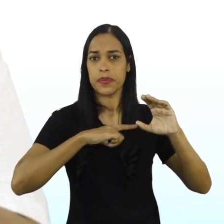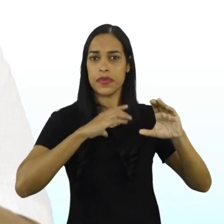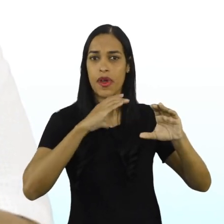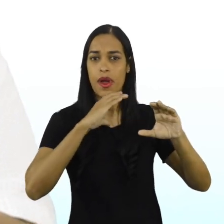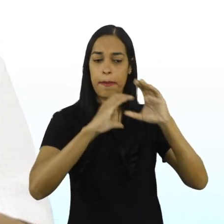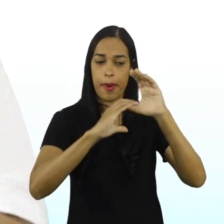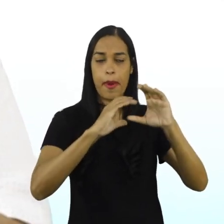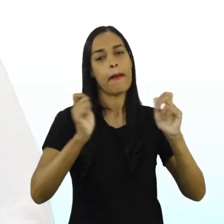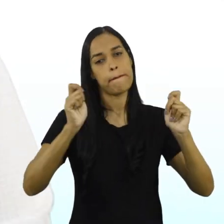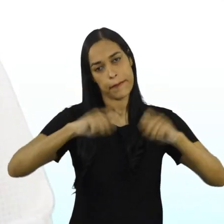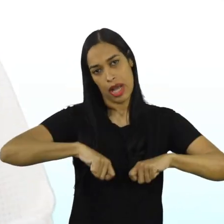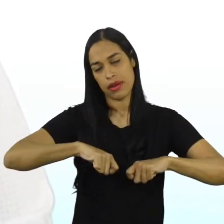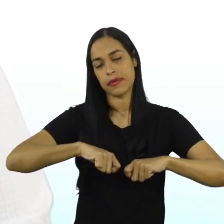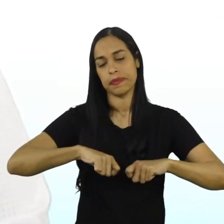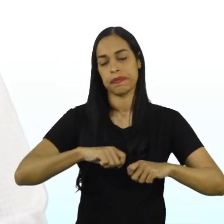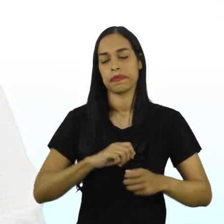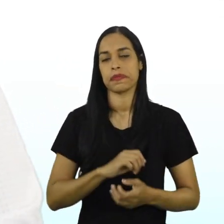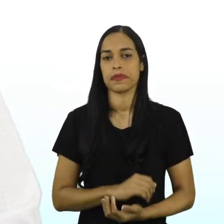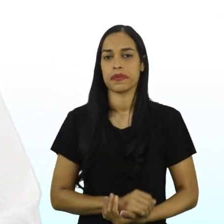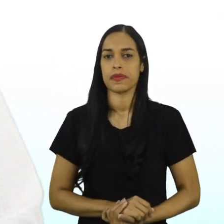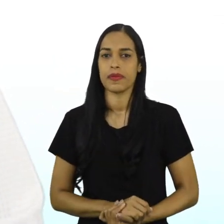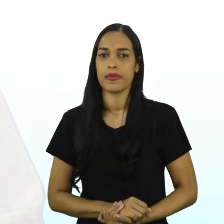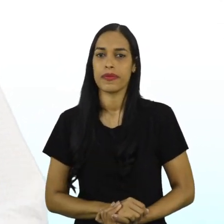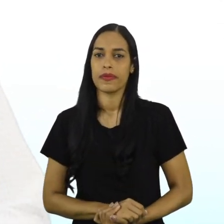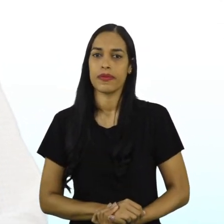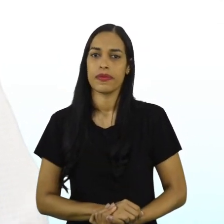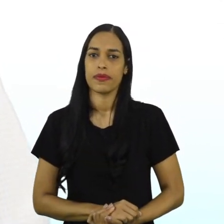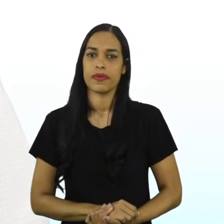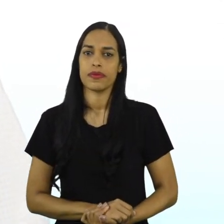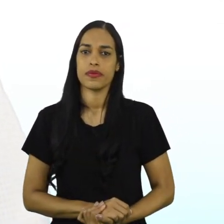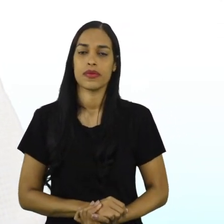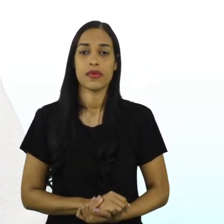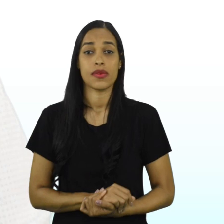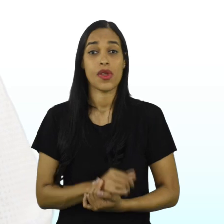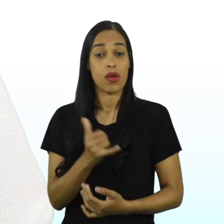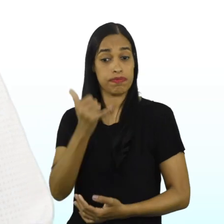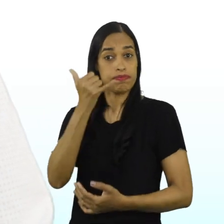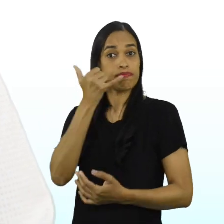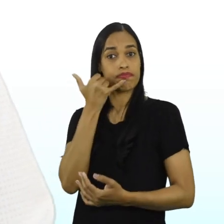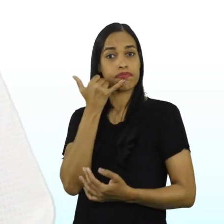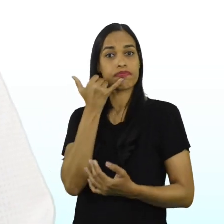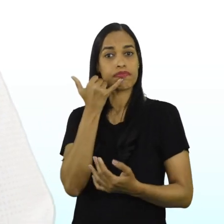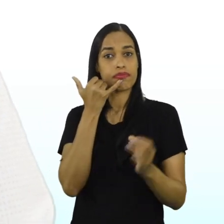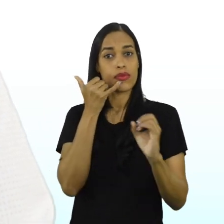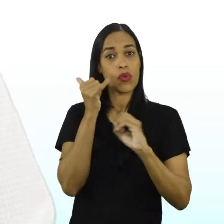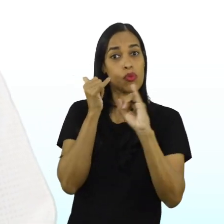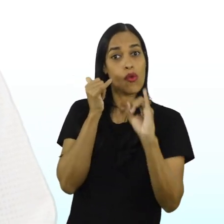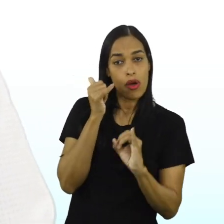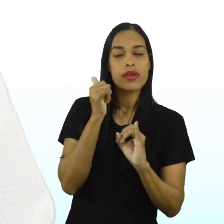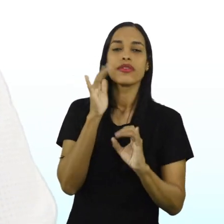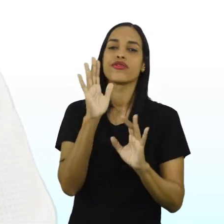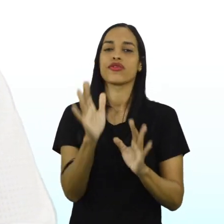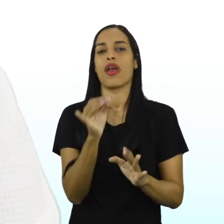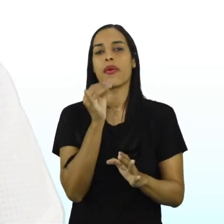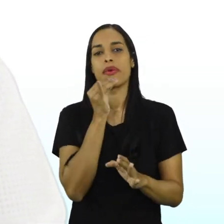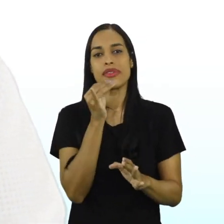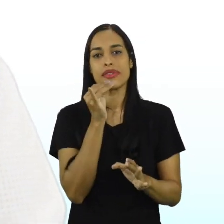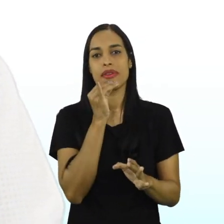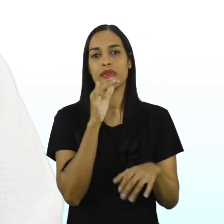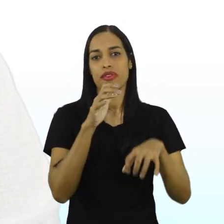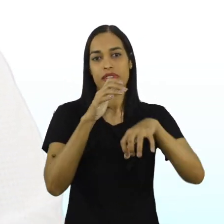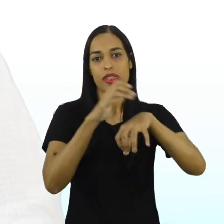se o canal está funcionando, certo? Então, alô é um exemplo da função